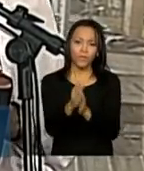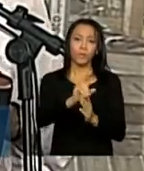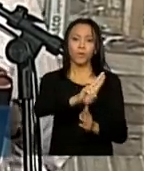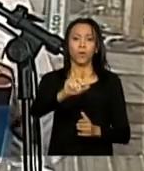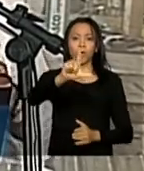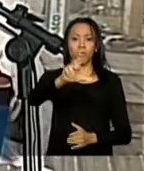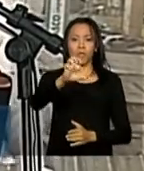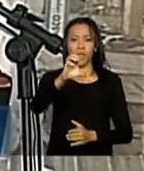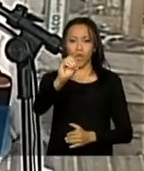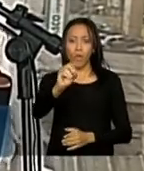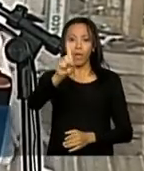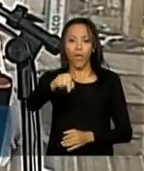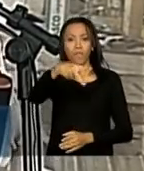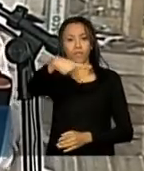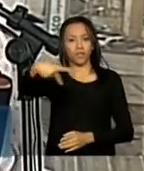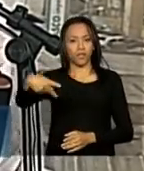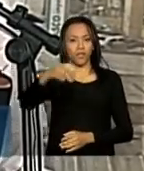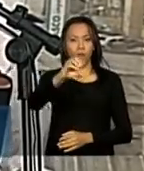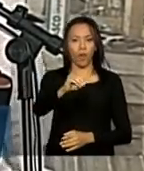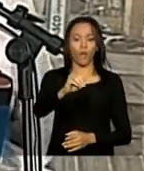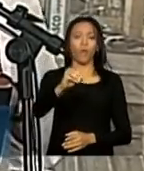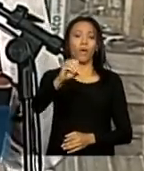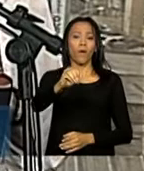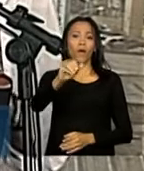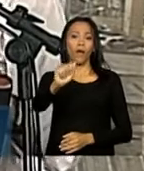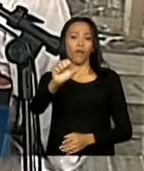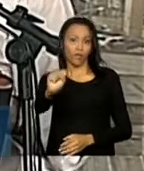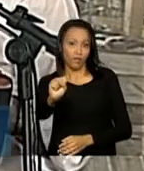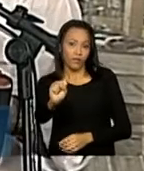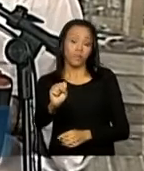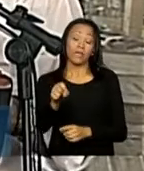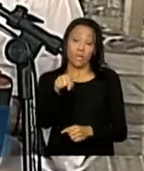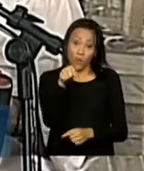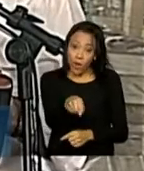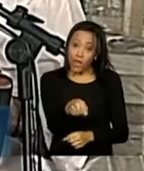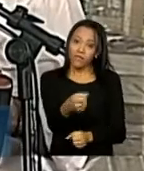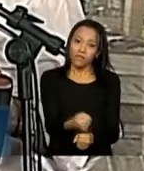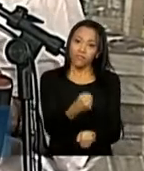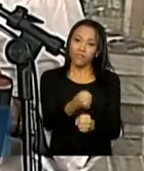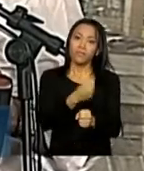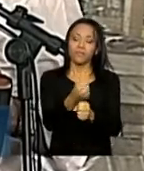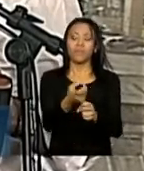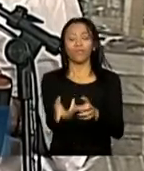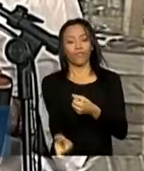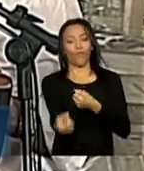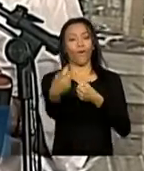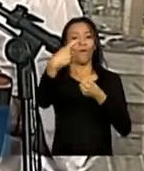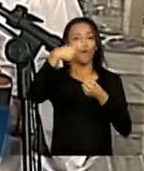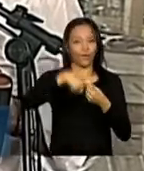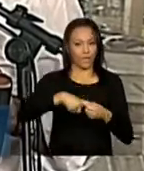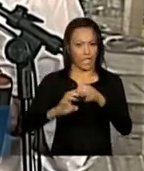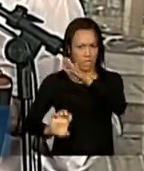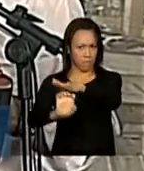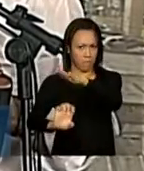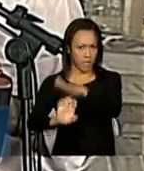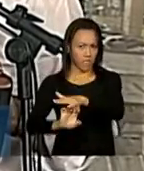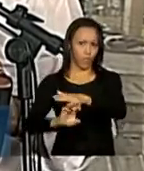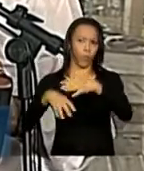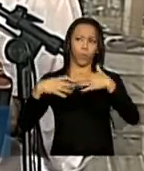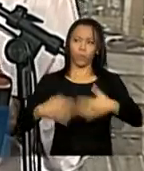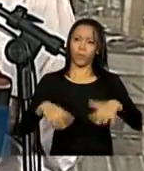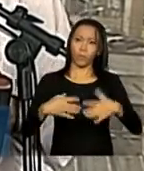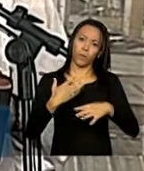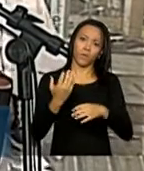Pinheiro, presidente da OAS, que com essa obra marca o retorno da empresa em grandes obras aqui